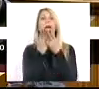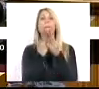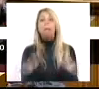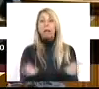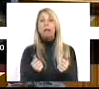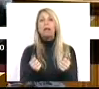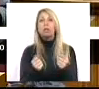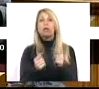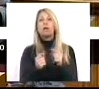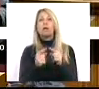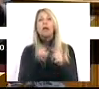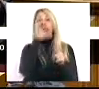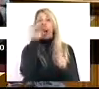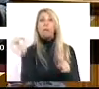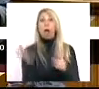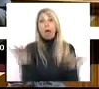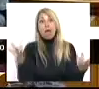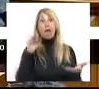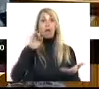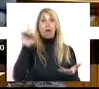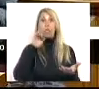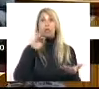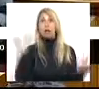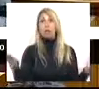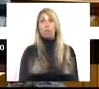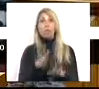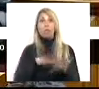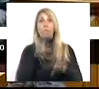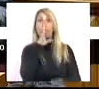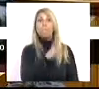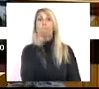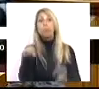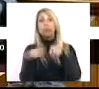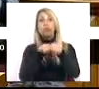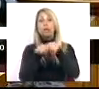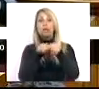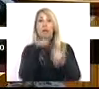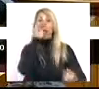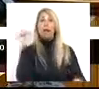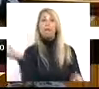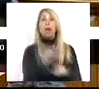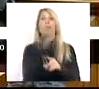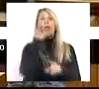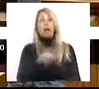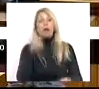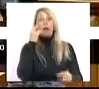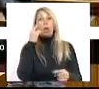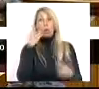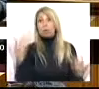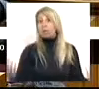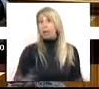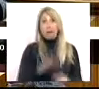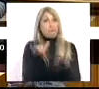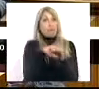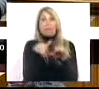portanto, um elemento importante para o exercício de políticas ambientais e também para o conhecimento, logo,